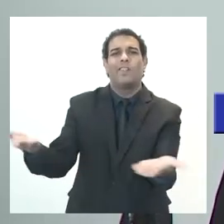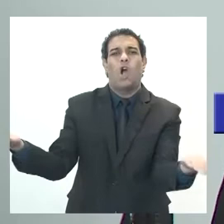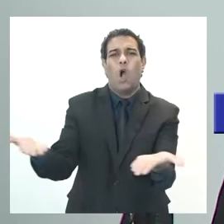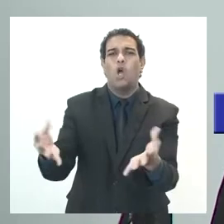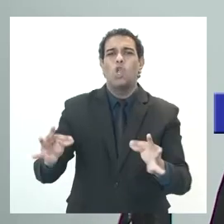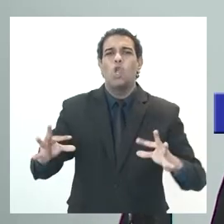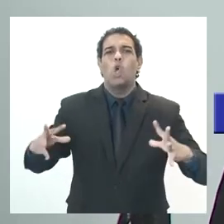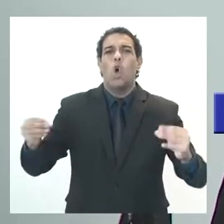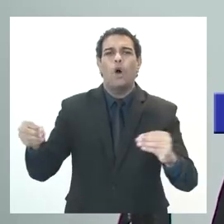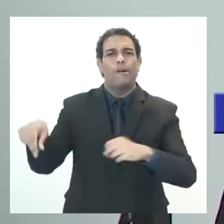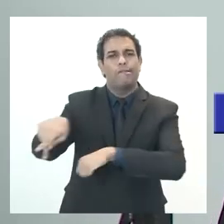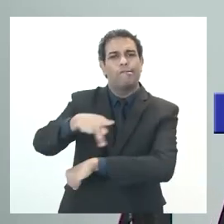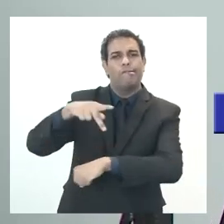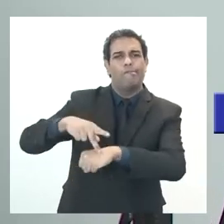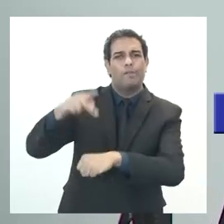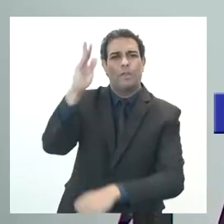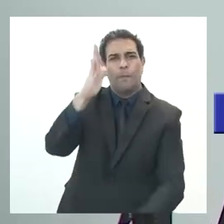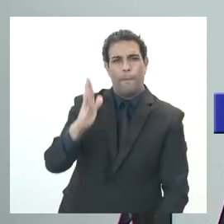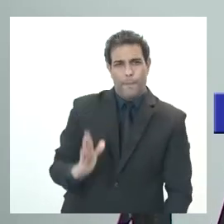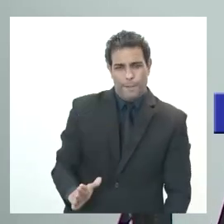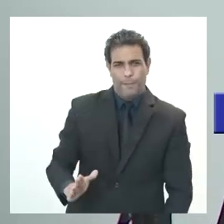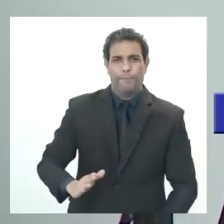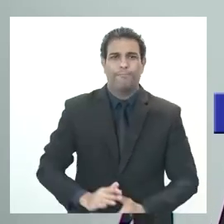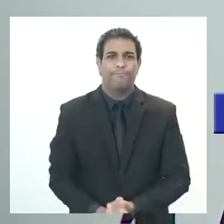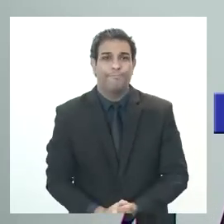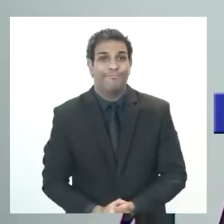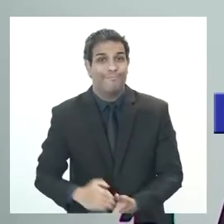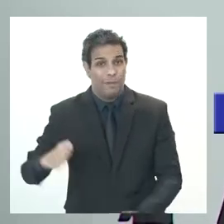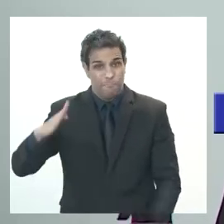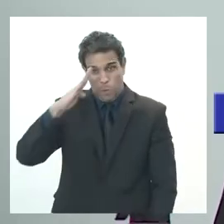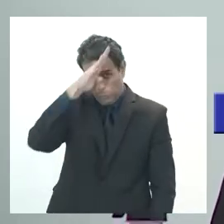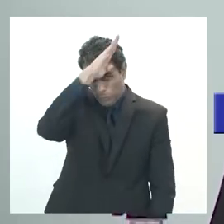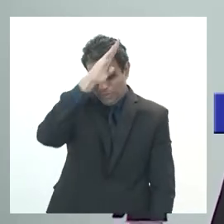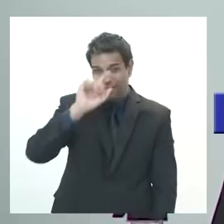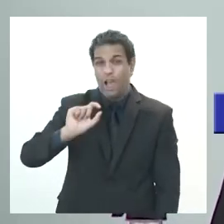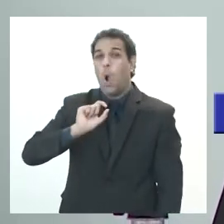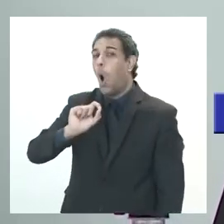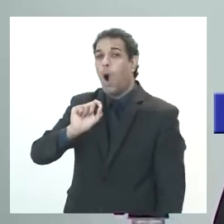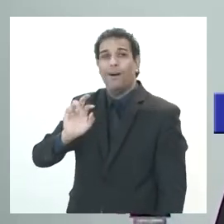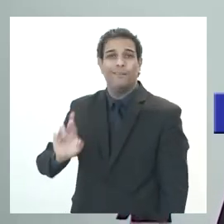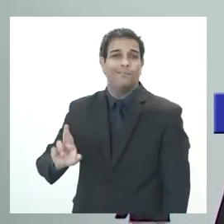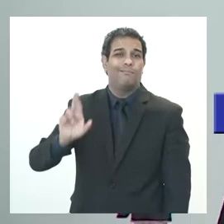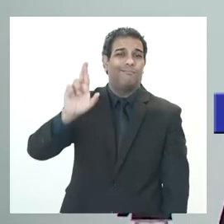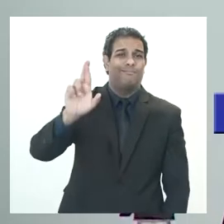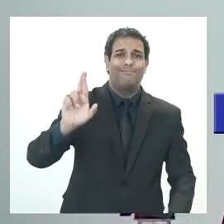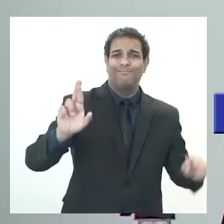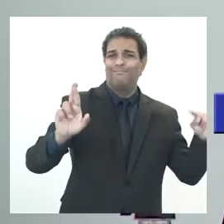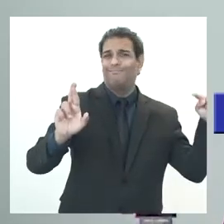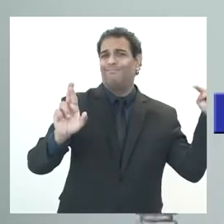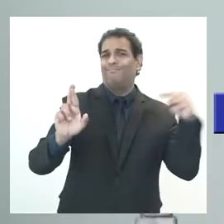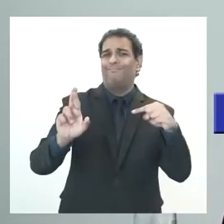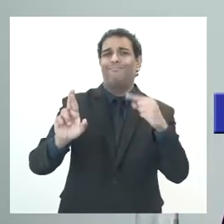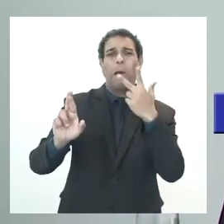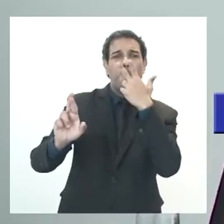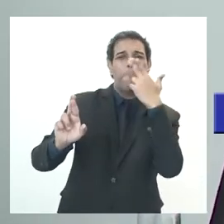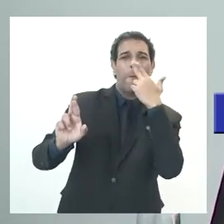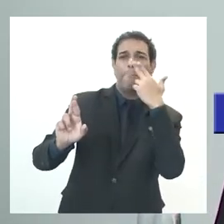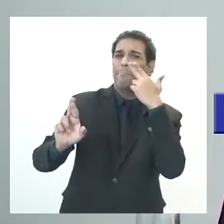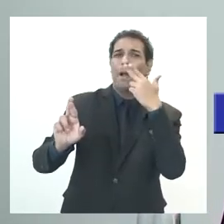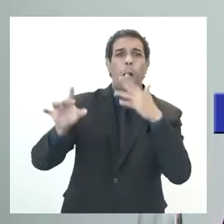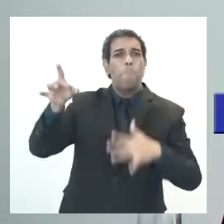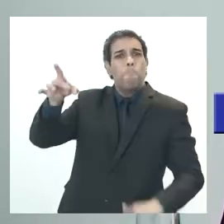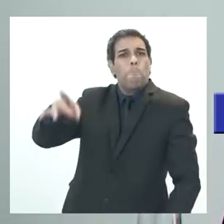assola todo o país bolsonaro representa um uma espécie de